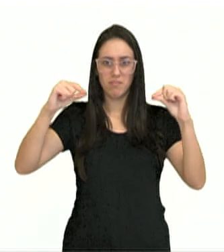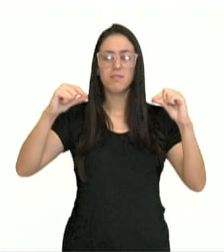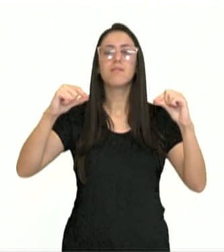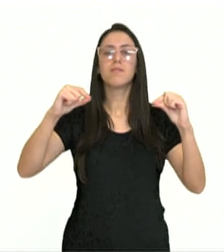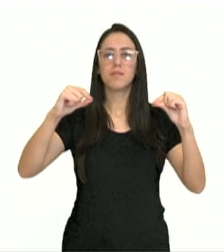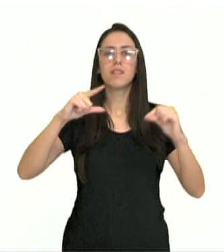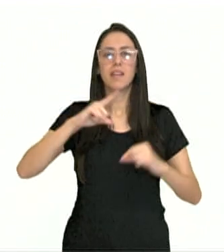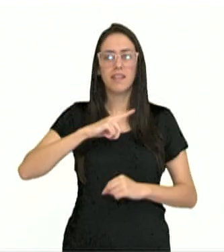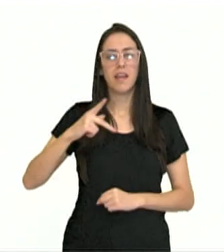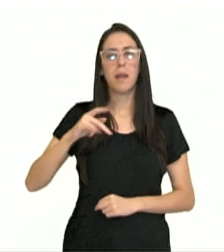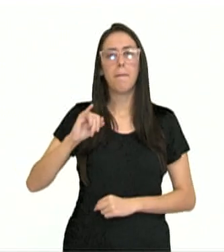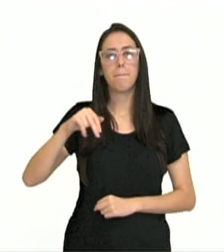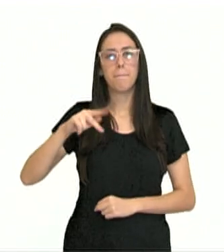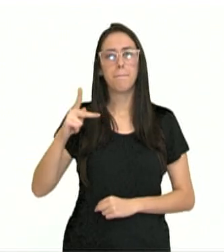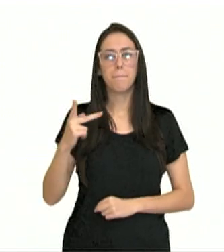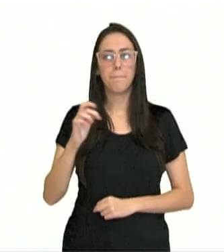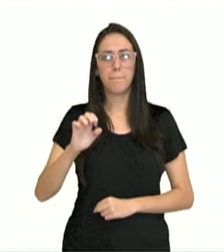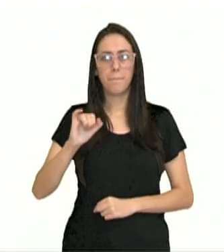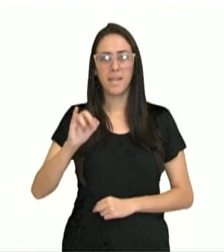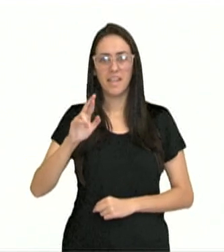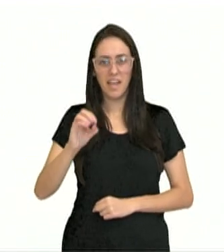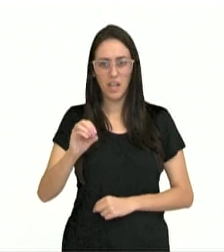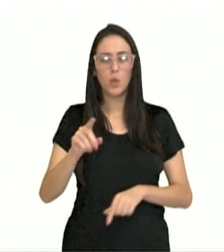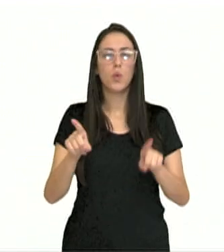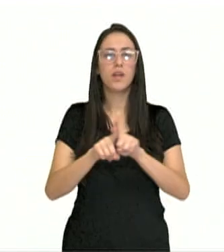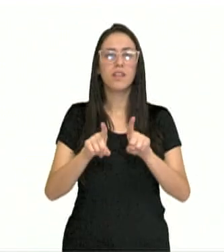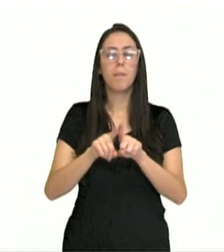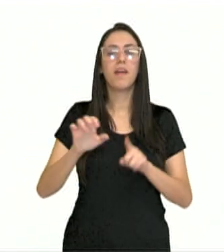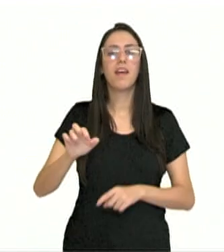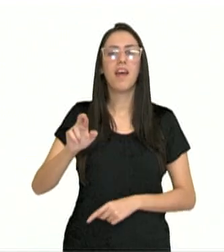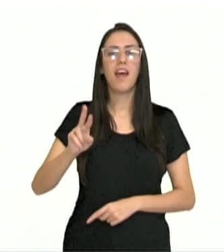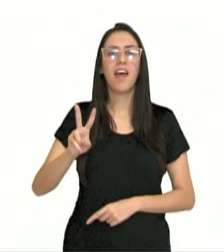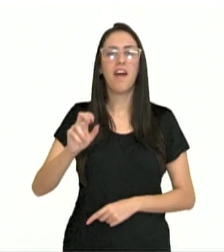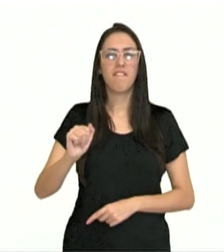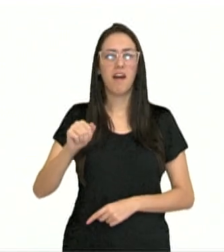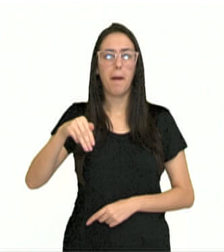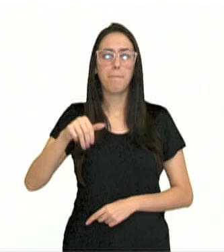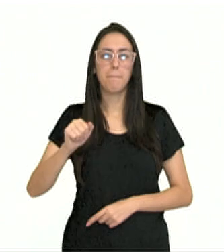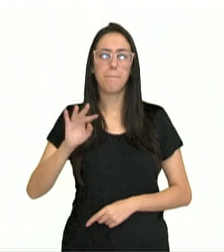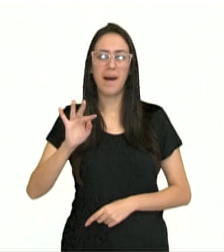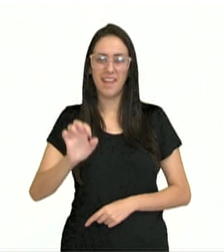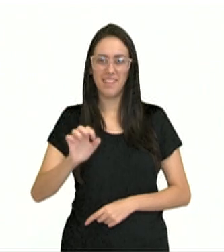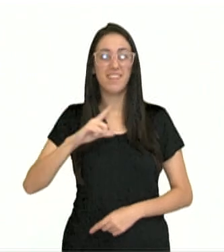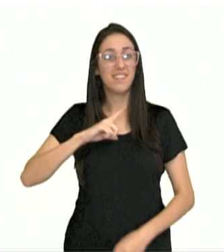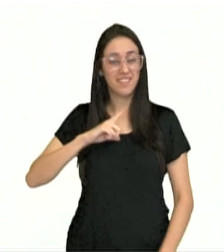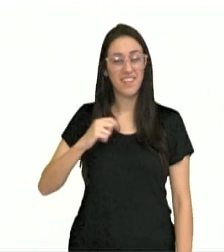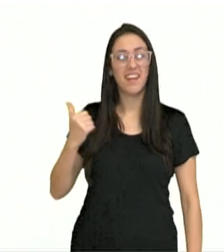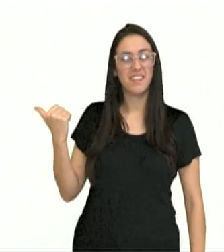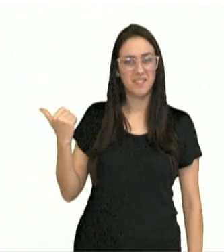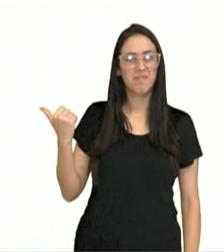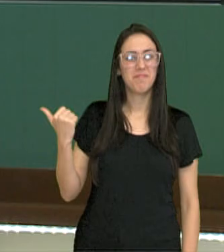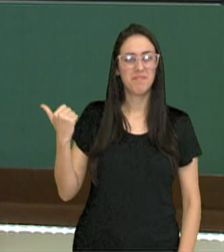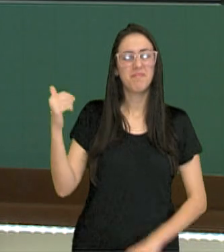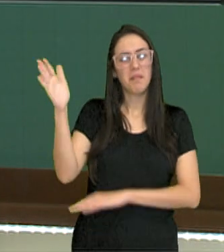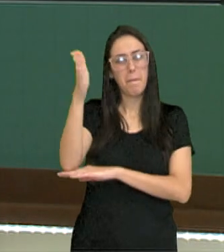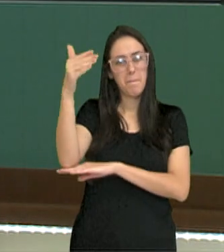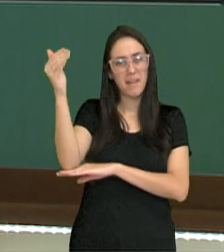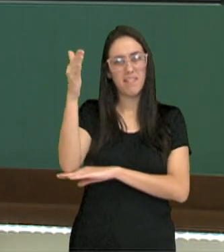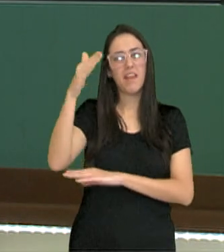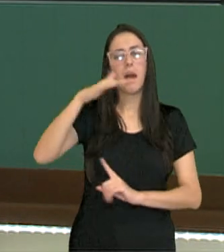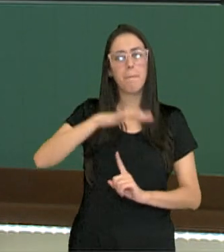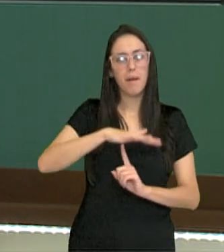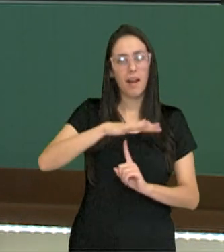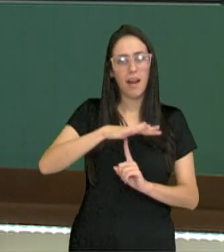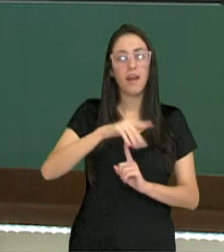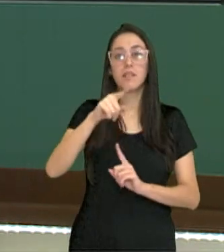ou de araucária e também de erva mate? Olha que legal, que curiosidade. Então aqui tem a nossa bandeira e você